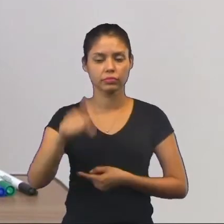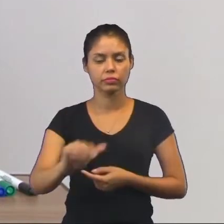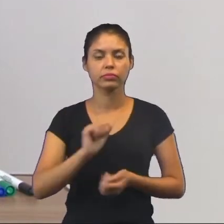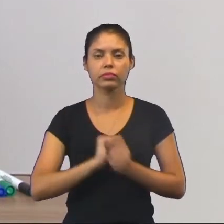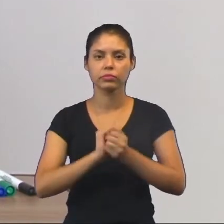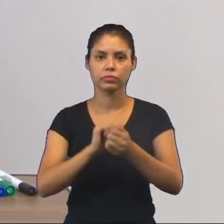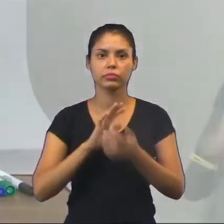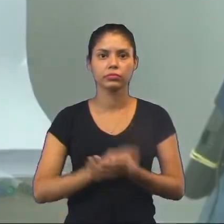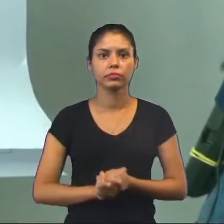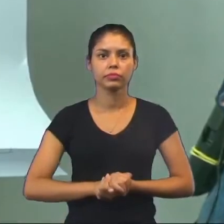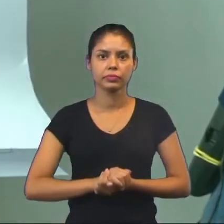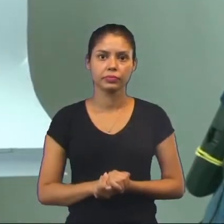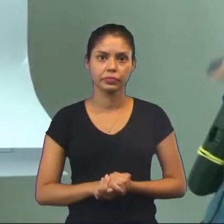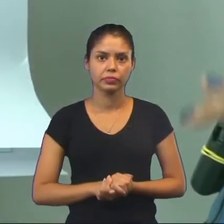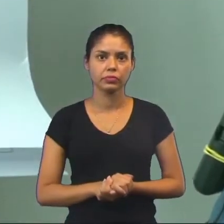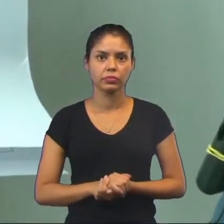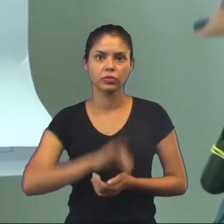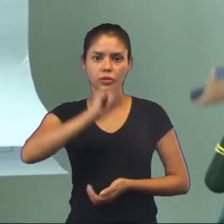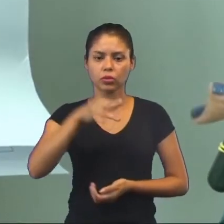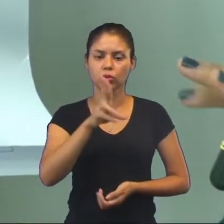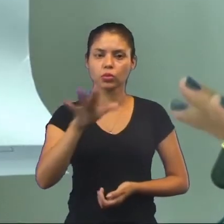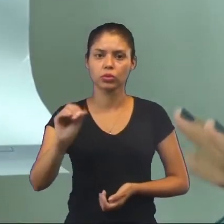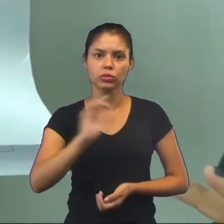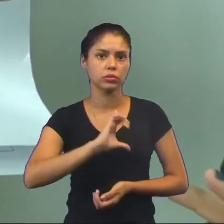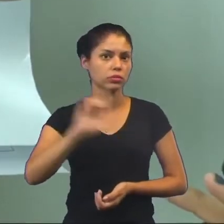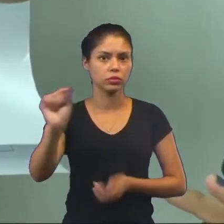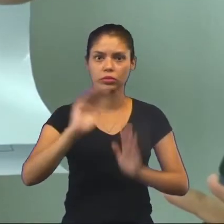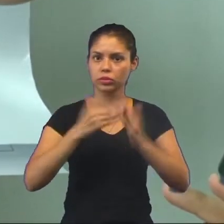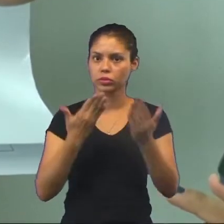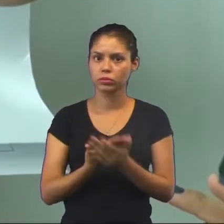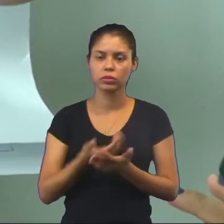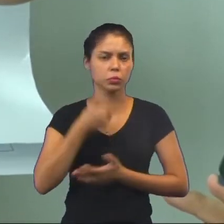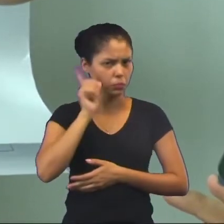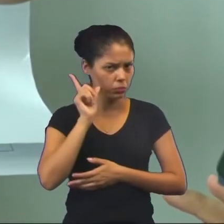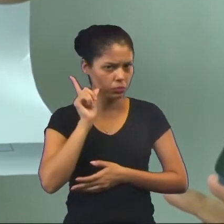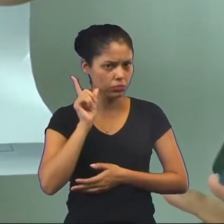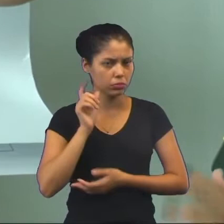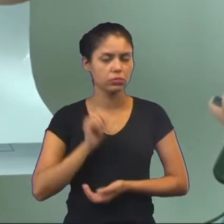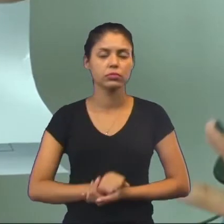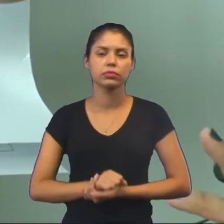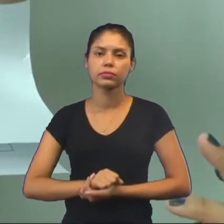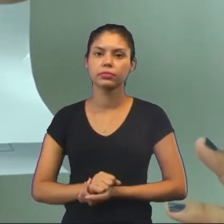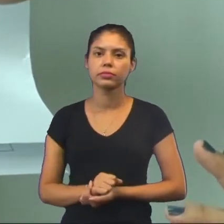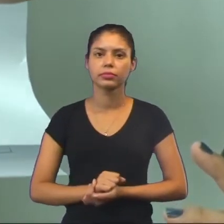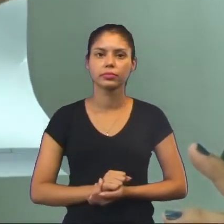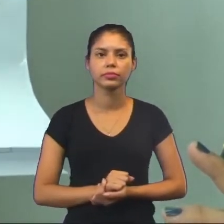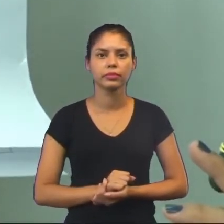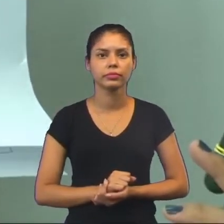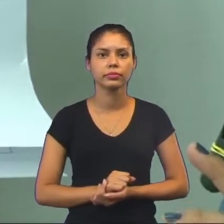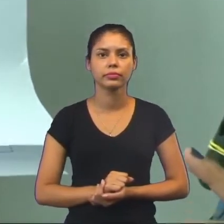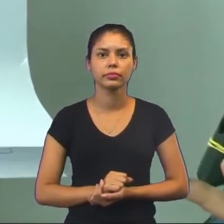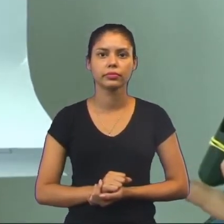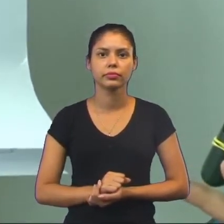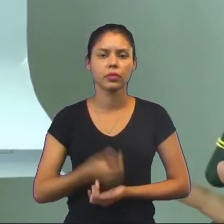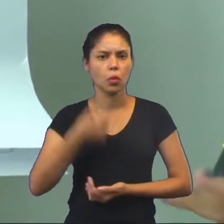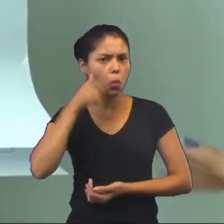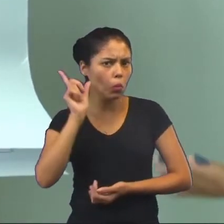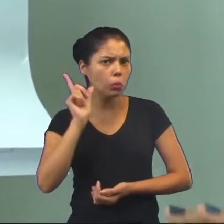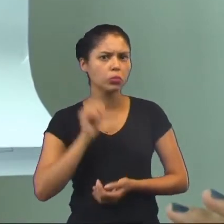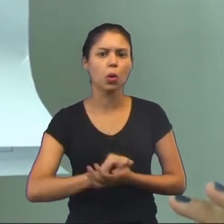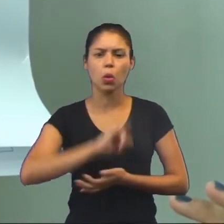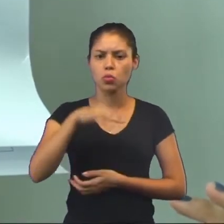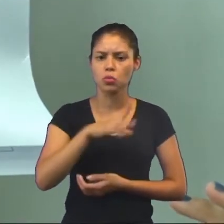novamente juntos. João não foi à escola ontem? Segunda frase.